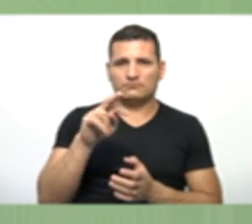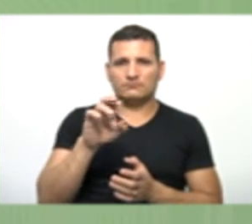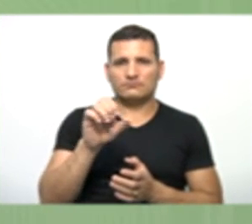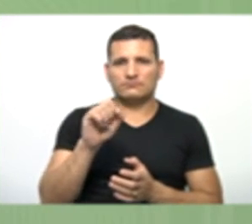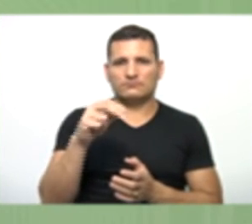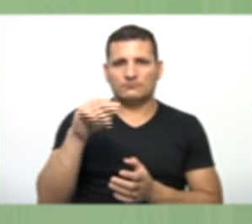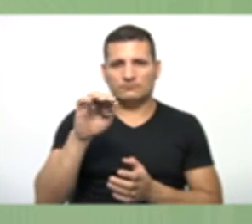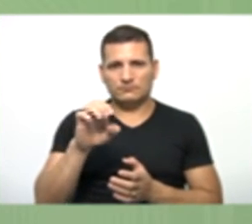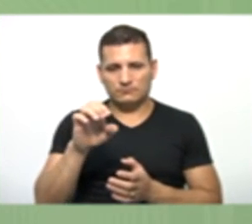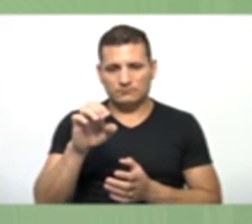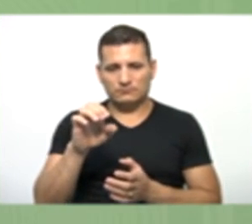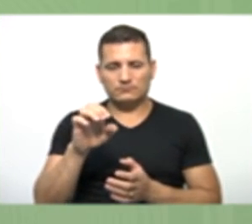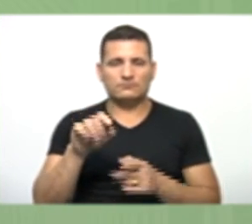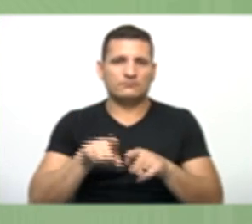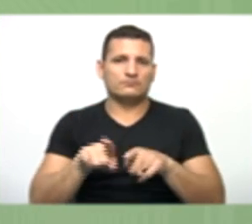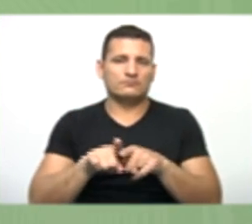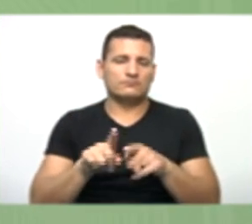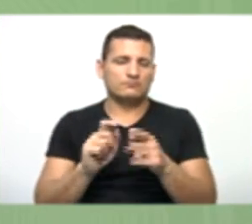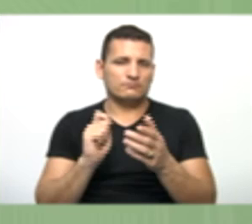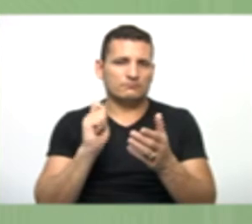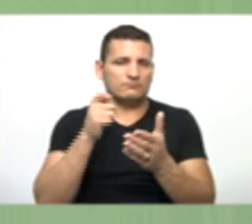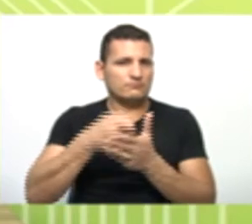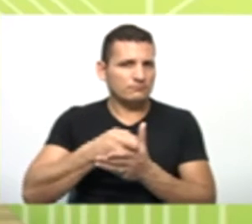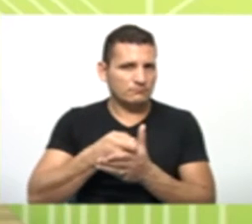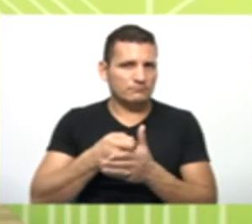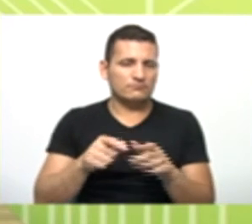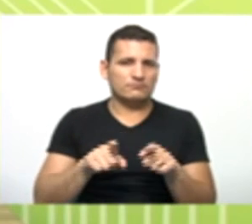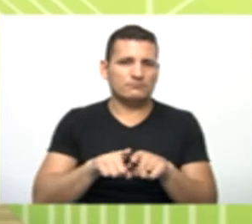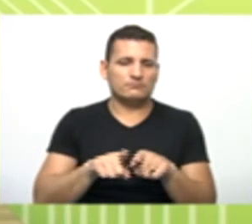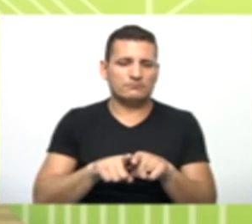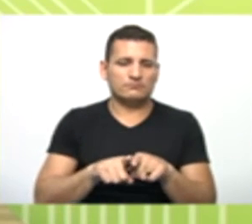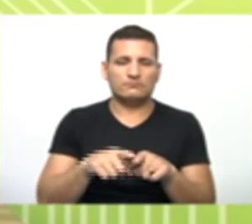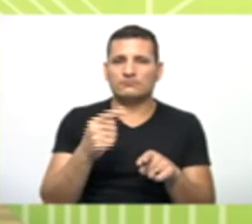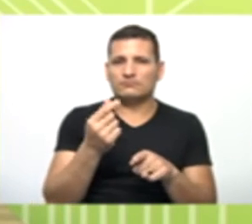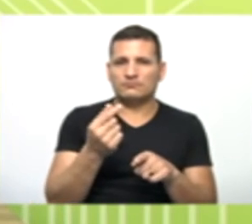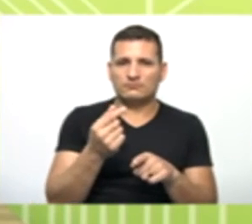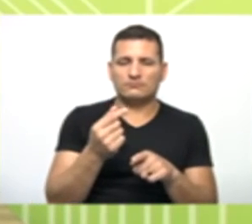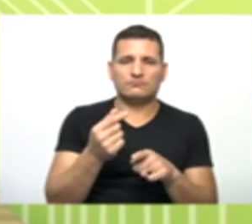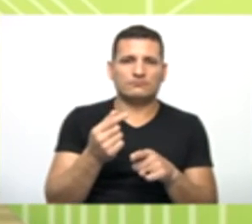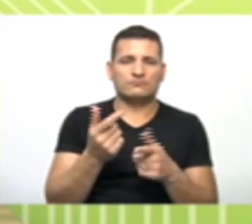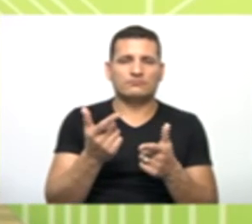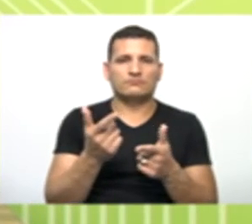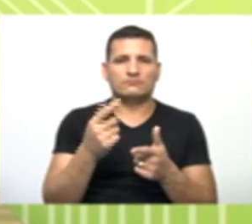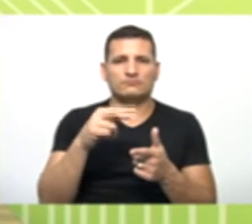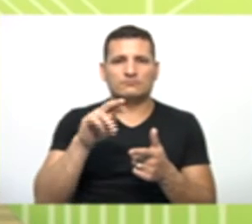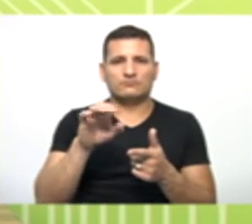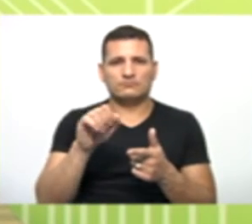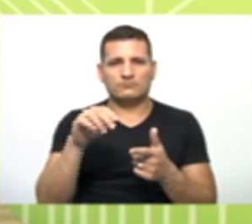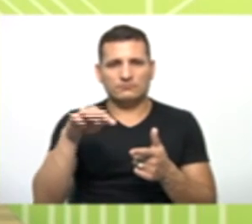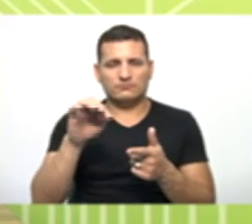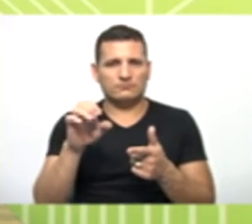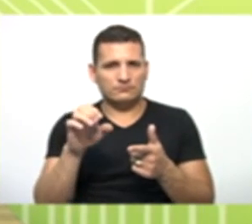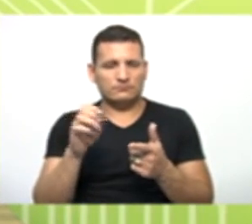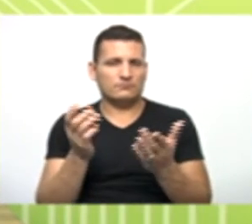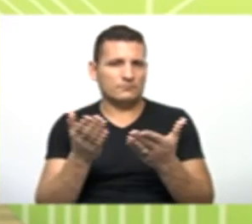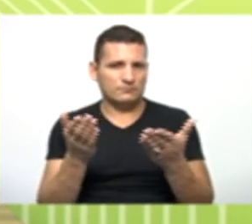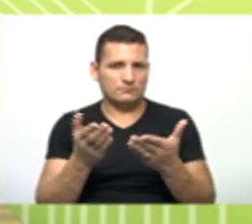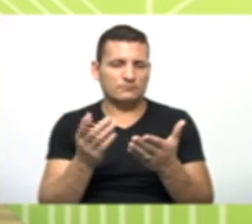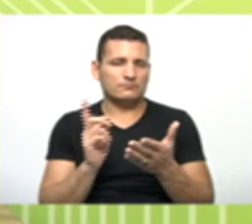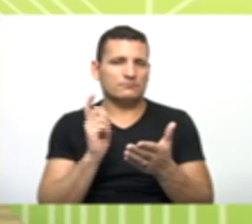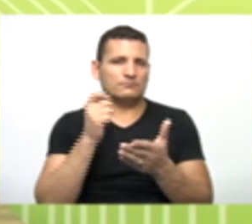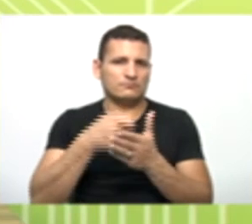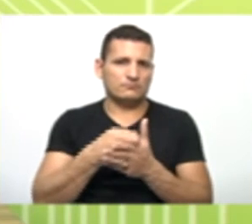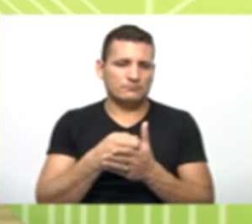e pagamento. Envolve valor presente e pagamento. Agora a gente vai ver uma equação que